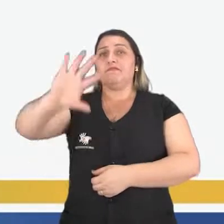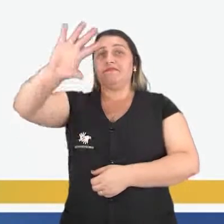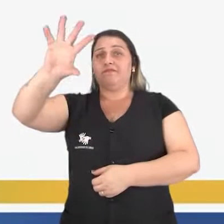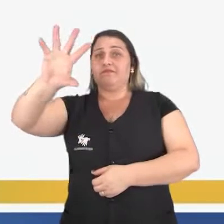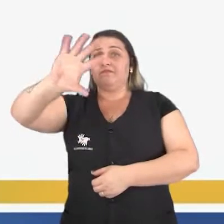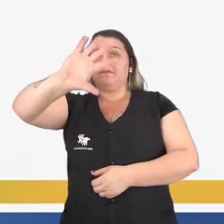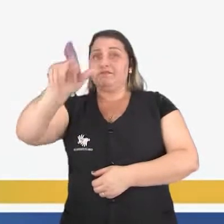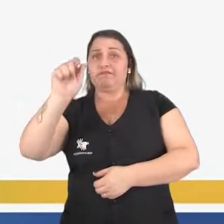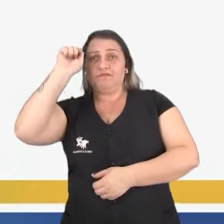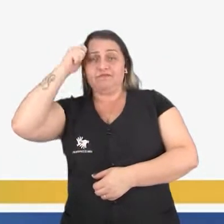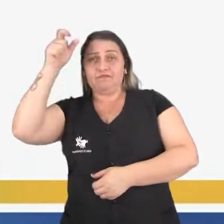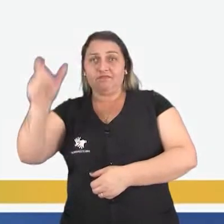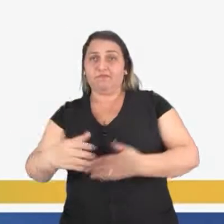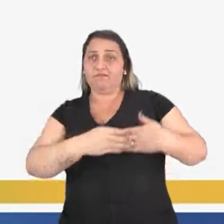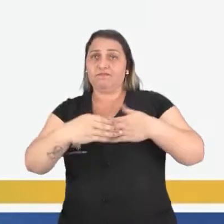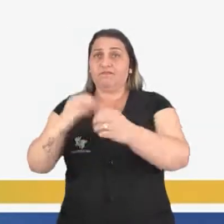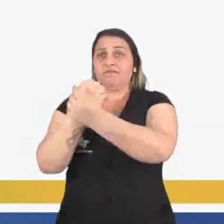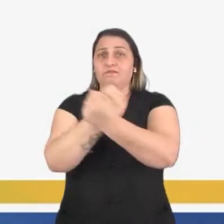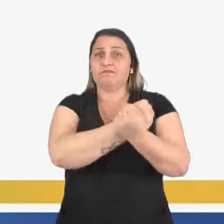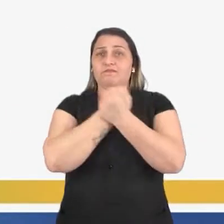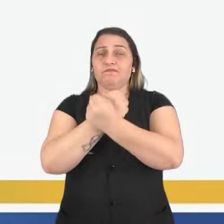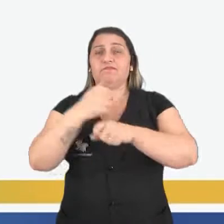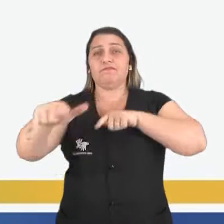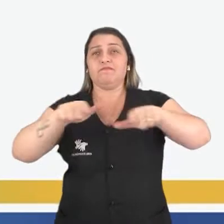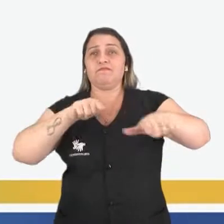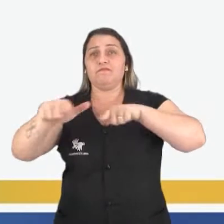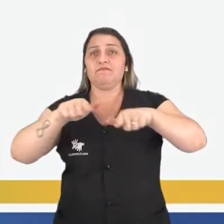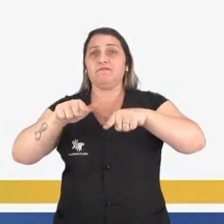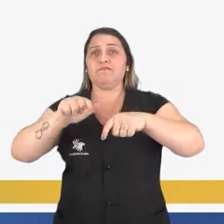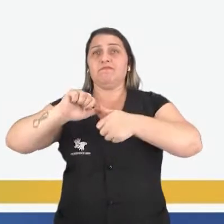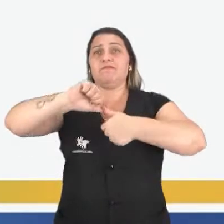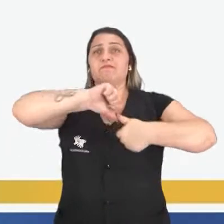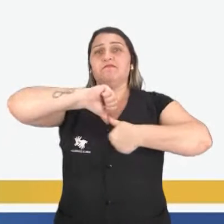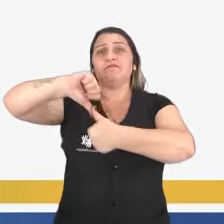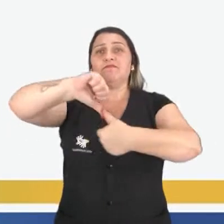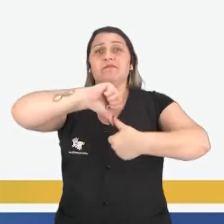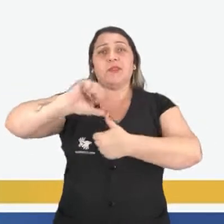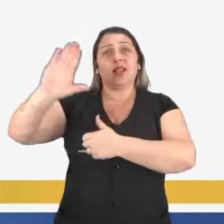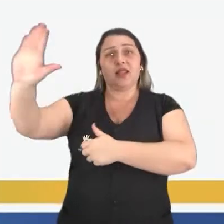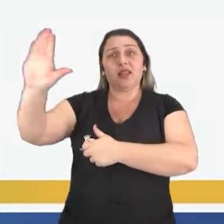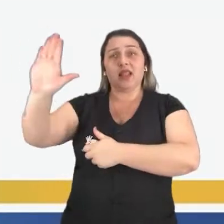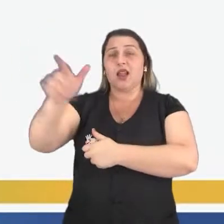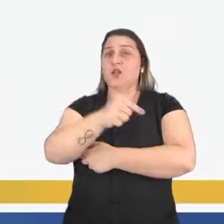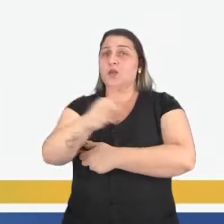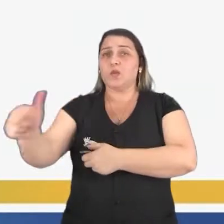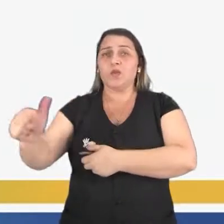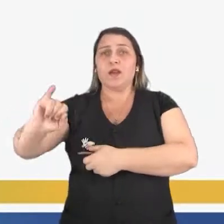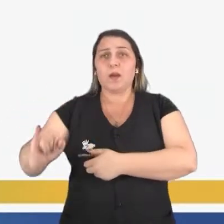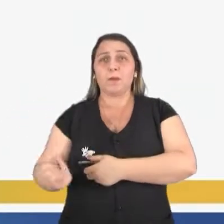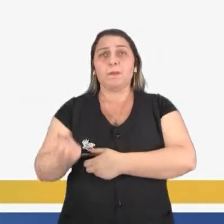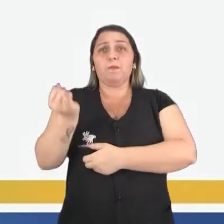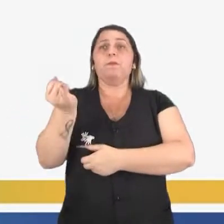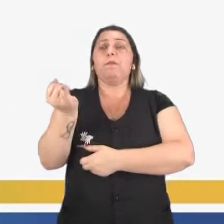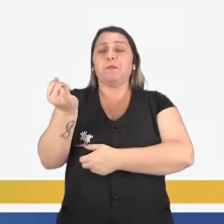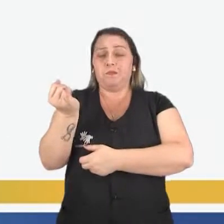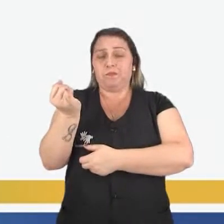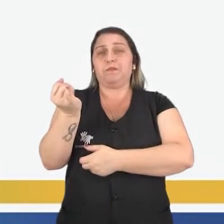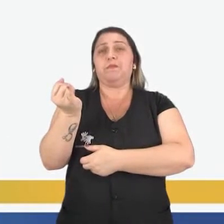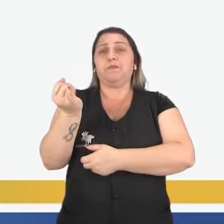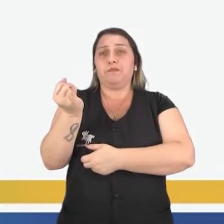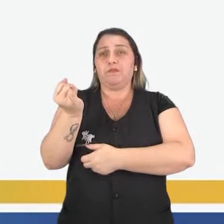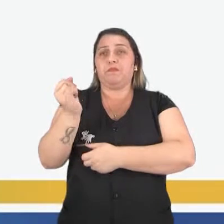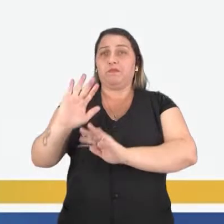eram levados como escravos para trabalhar nas Américas. E lá eles não tiveram oportunidade de